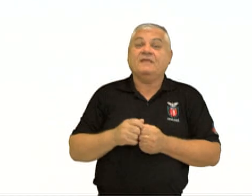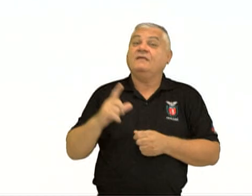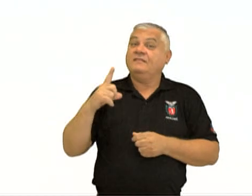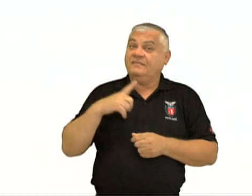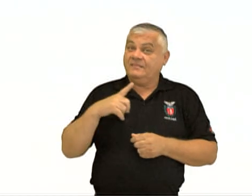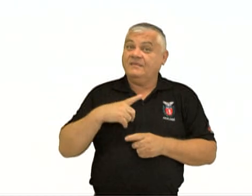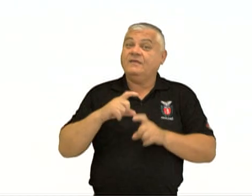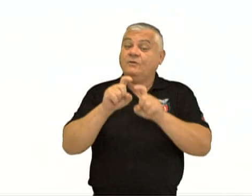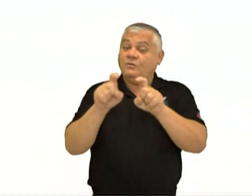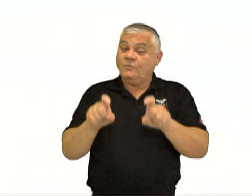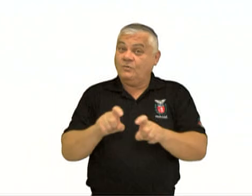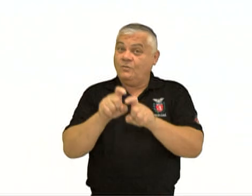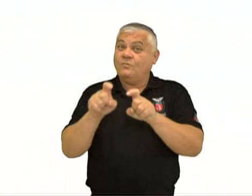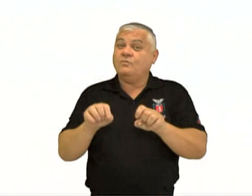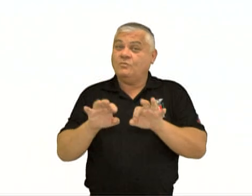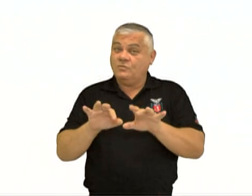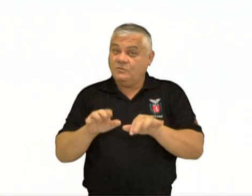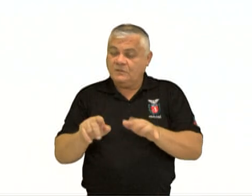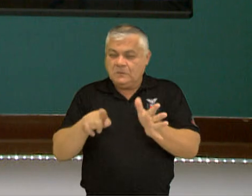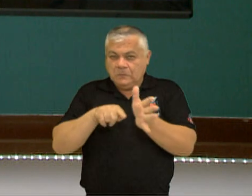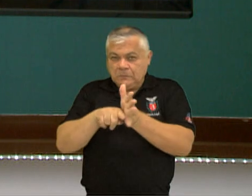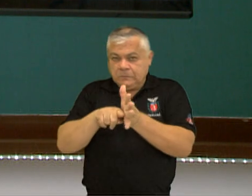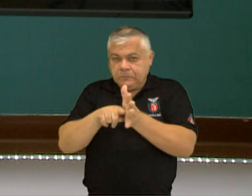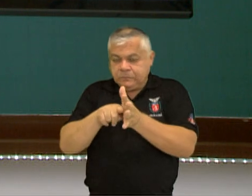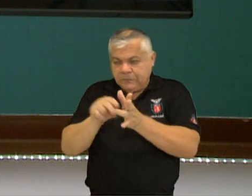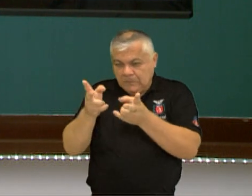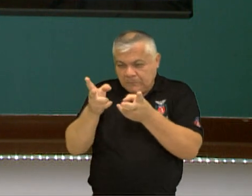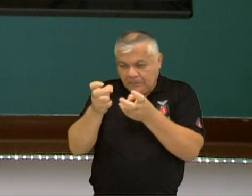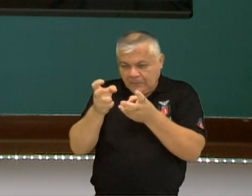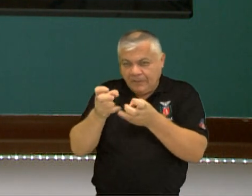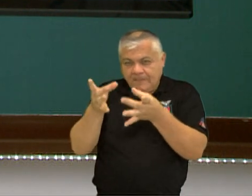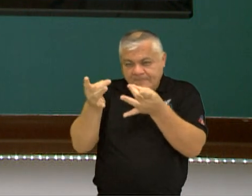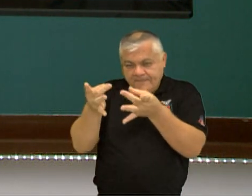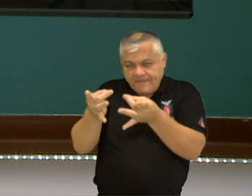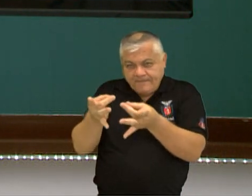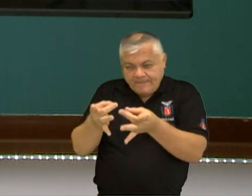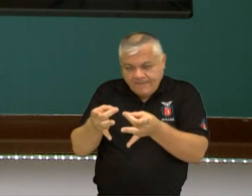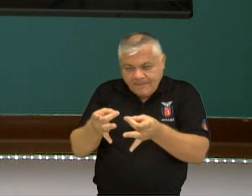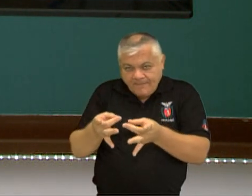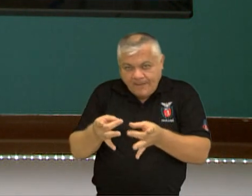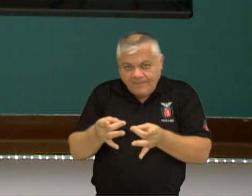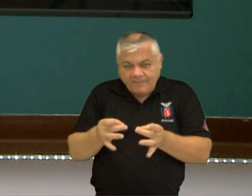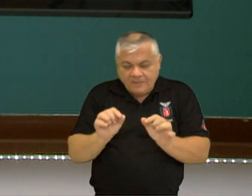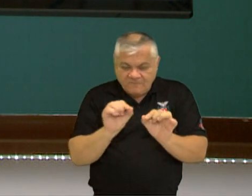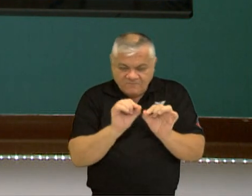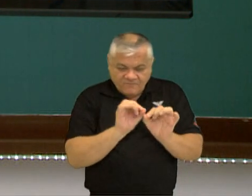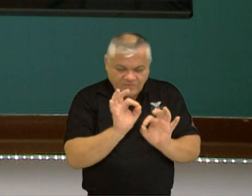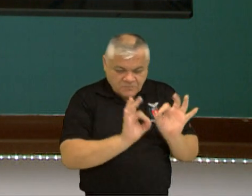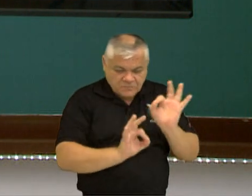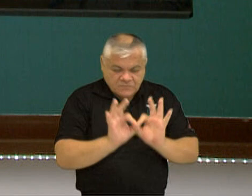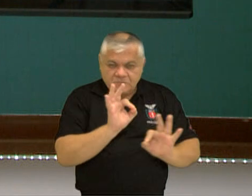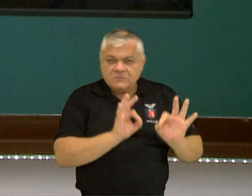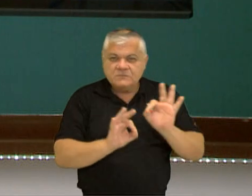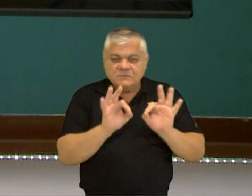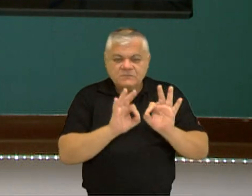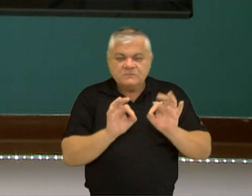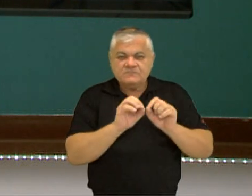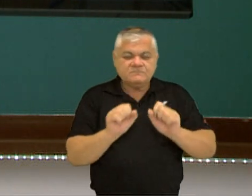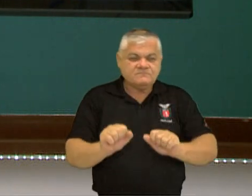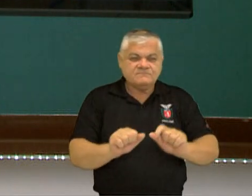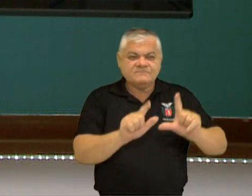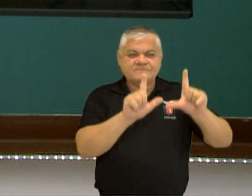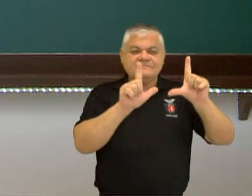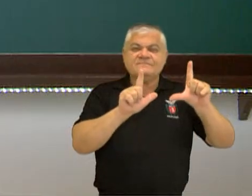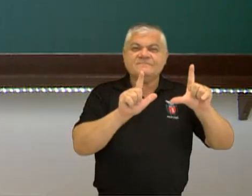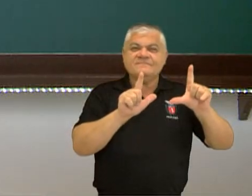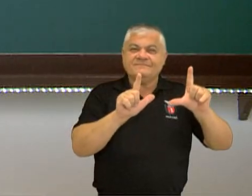fazem a análise de todos esses dados e vão resultar nas imagens produzidas por meio dos